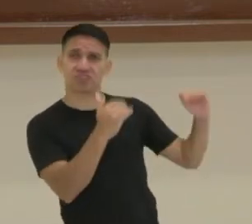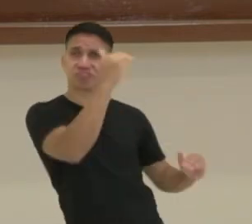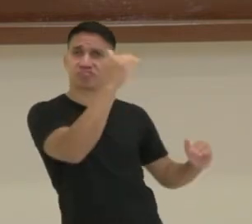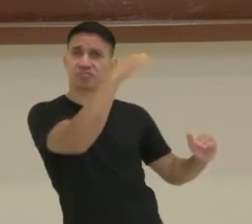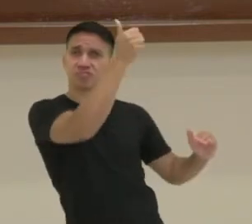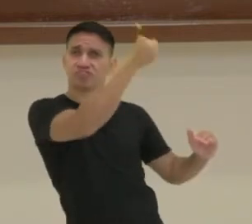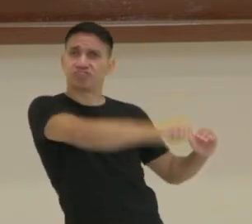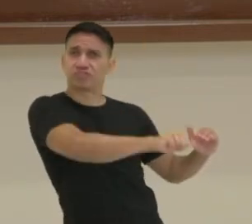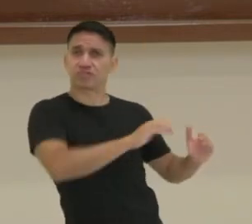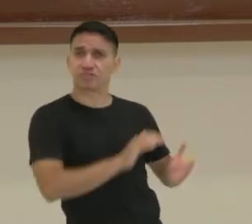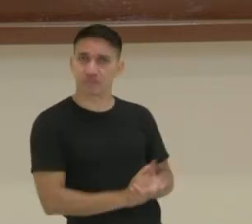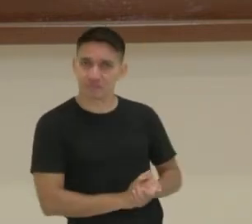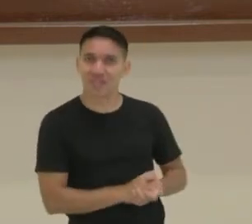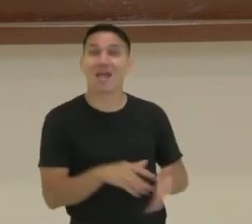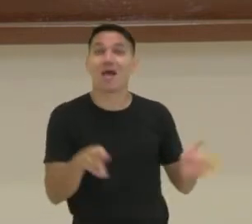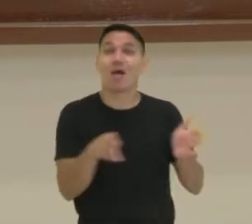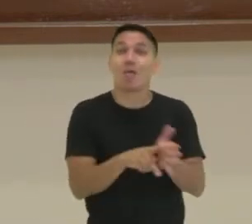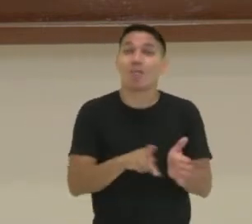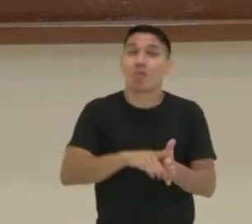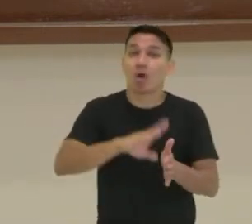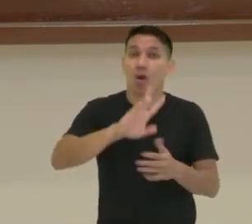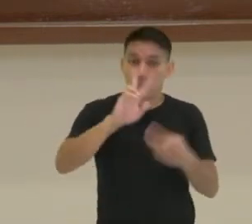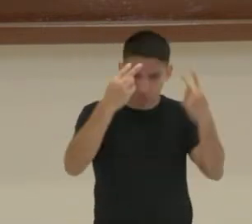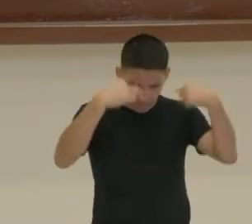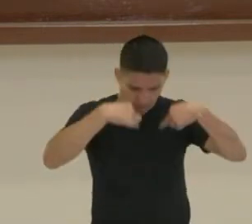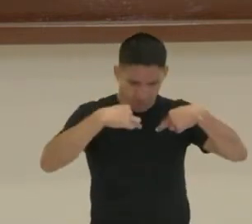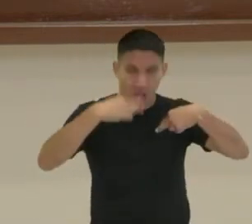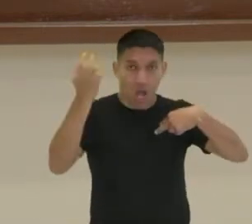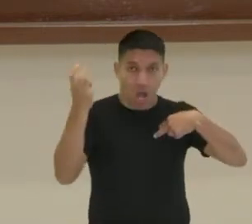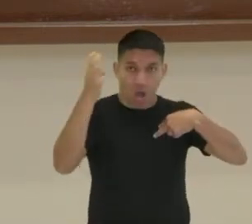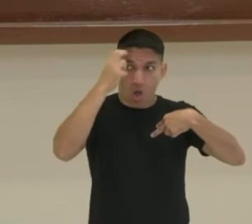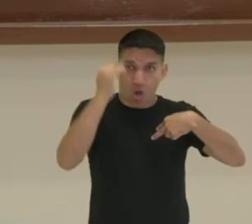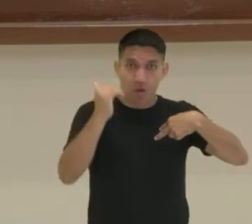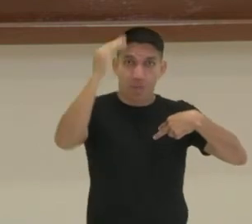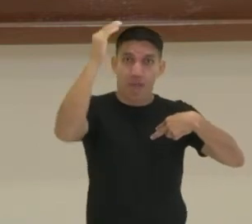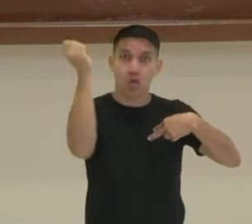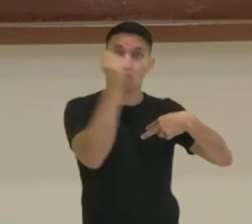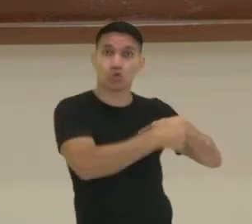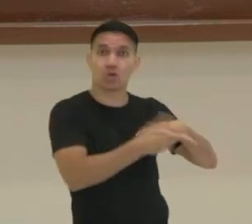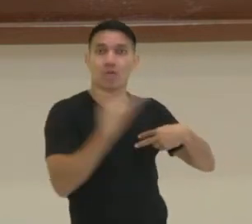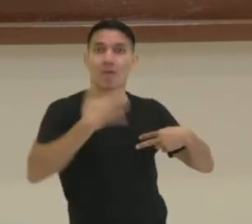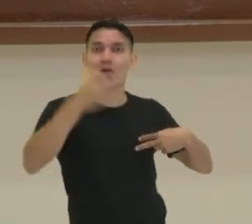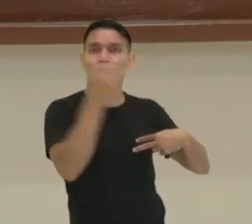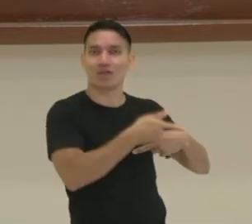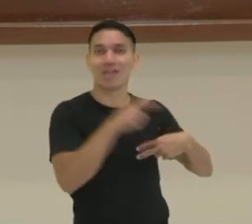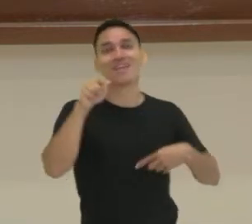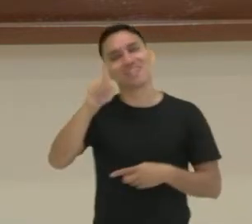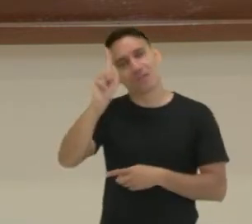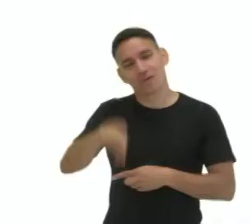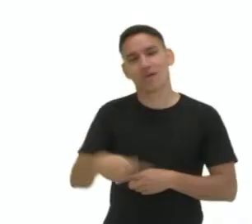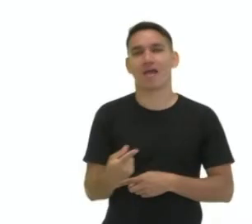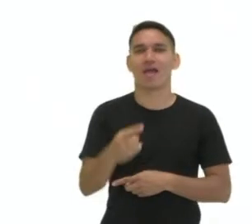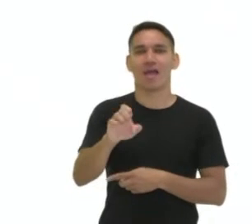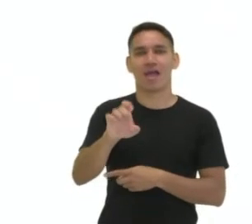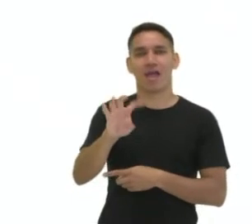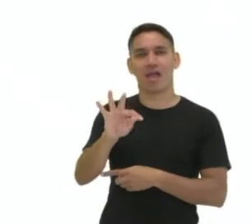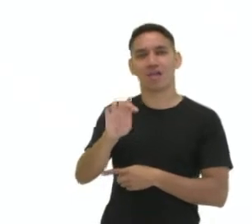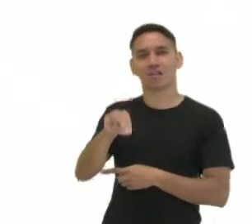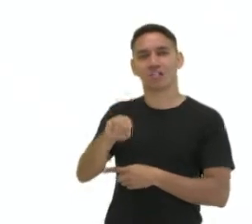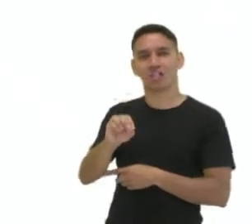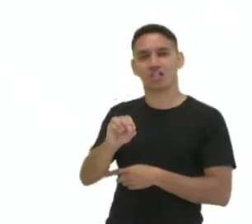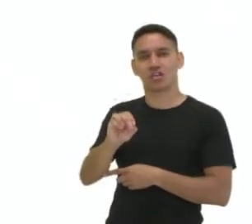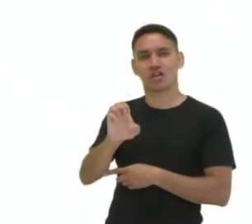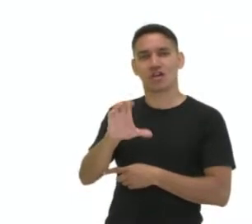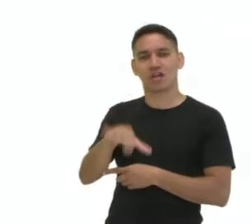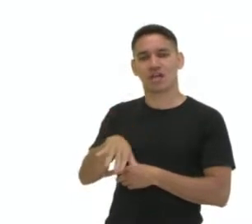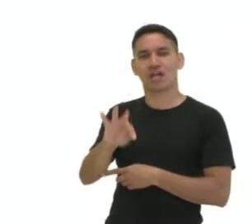Eles ver a sua cultura como melhor, como superior. Isso é o etnocentrismo. A partir de uma